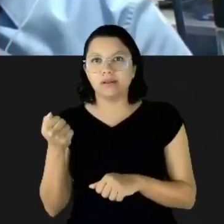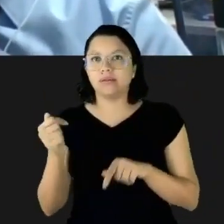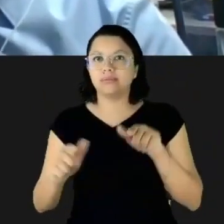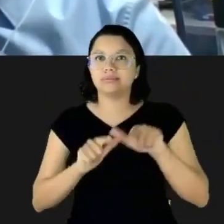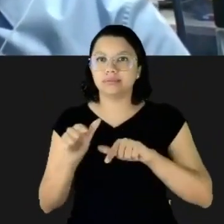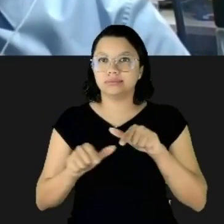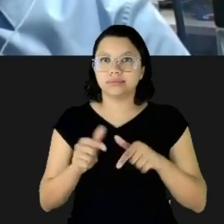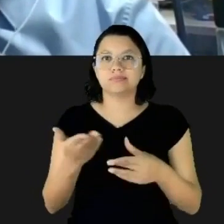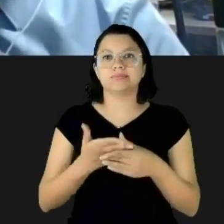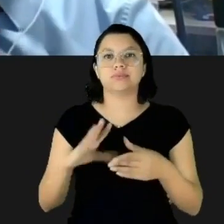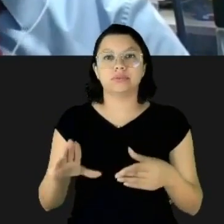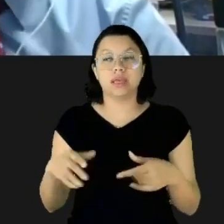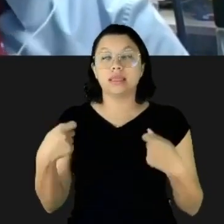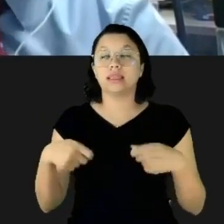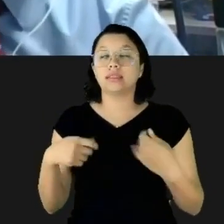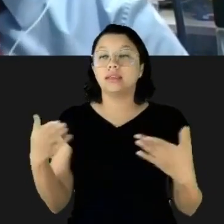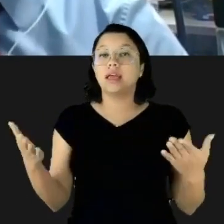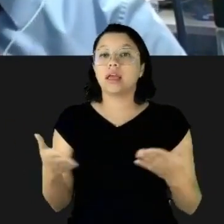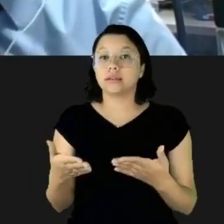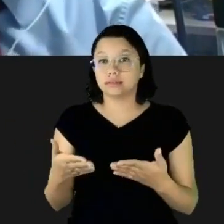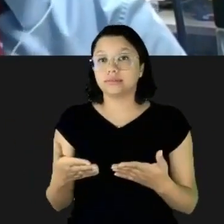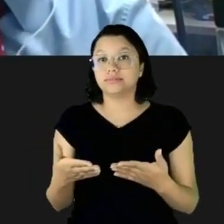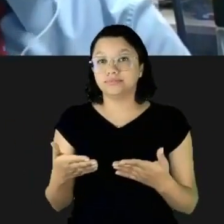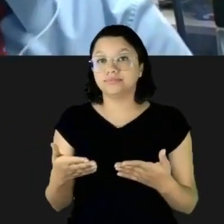necessário que essas coisas sejam mais